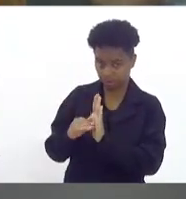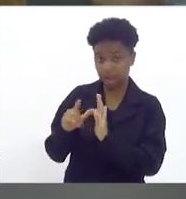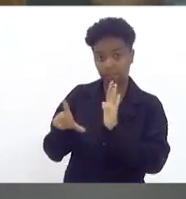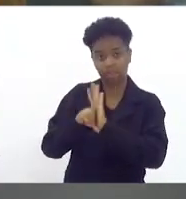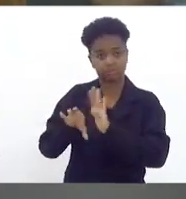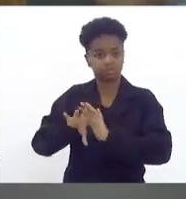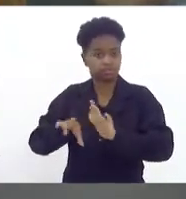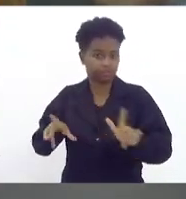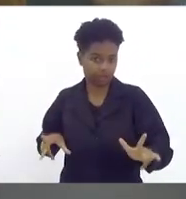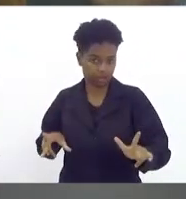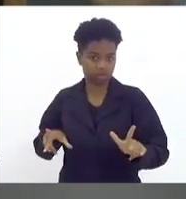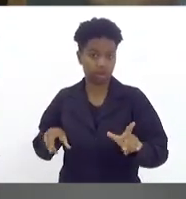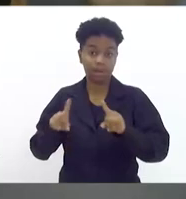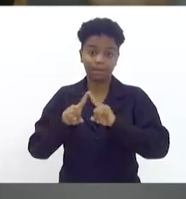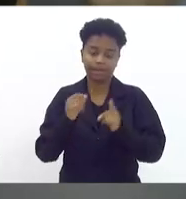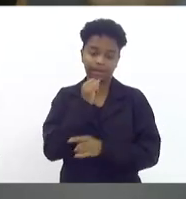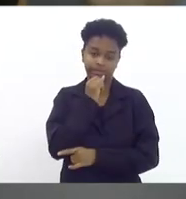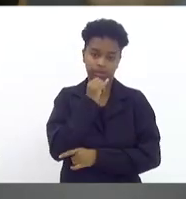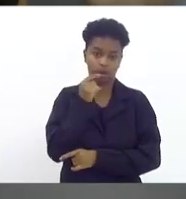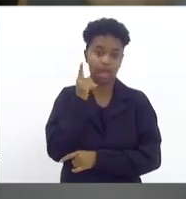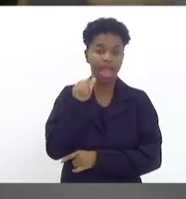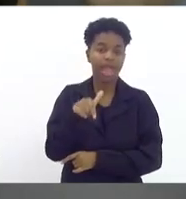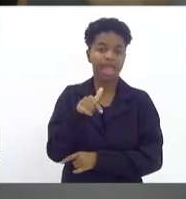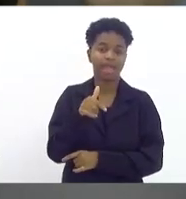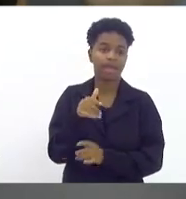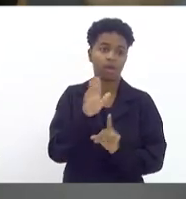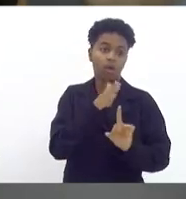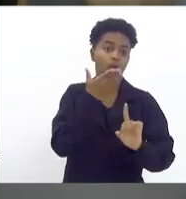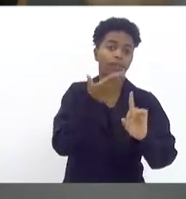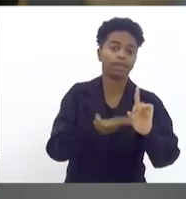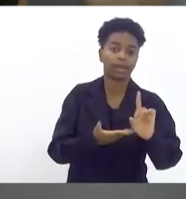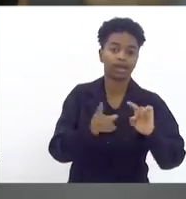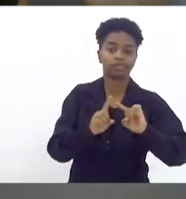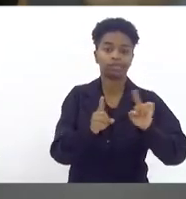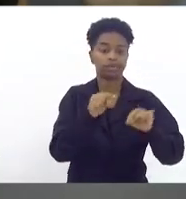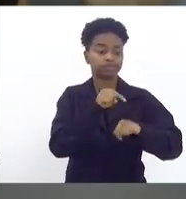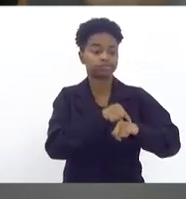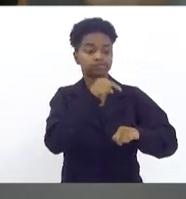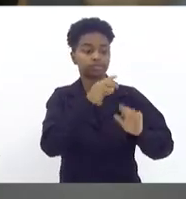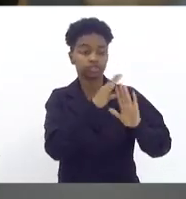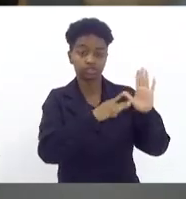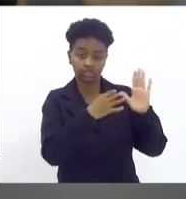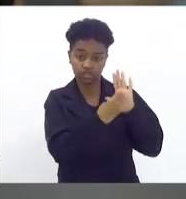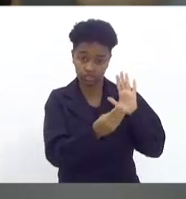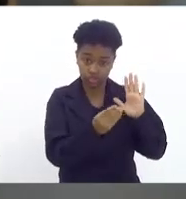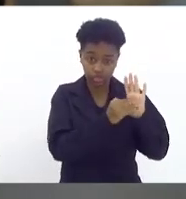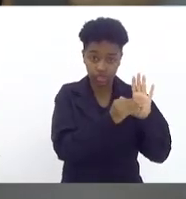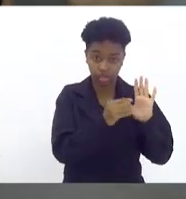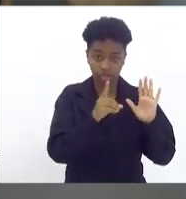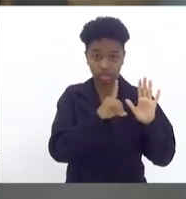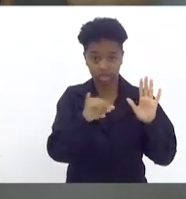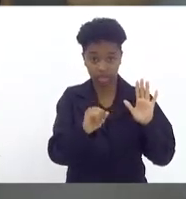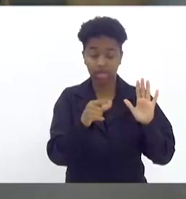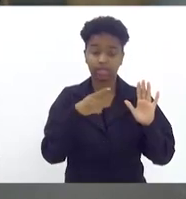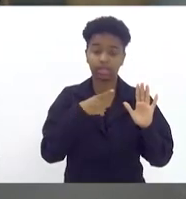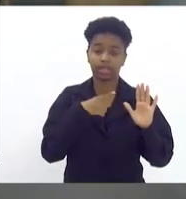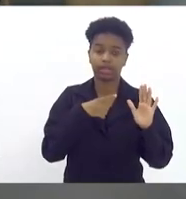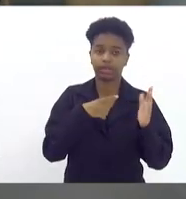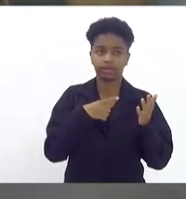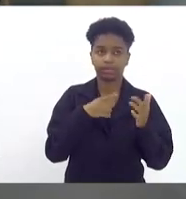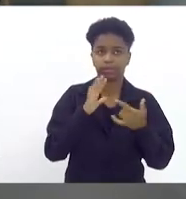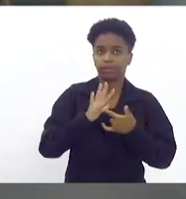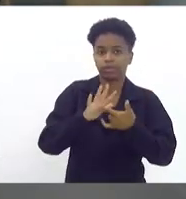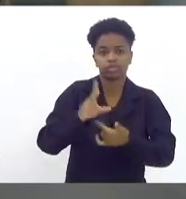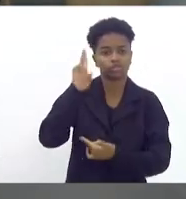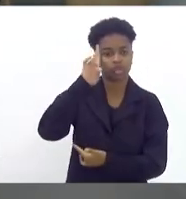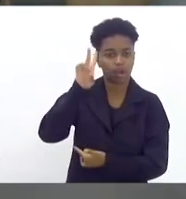específica. Agora diga, olha, é uma homenagem, mas nesse dia supõe-se que vai haver um histórico sobre